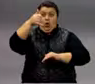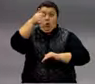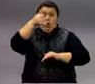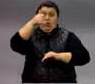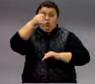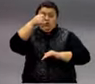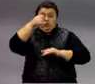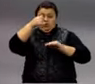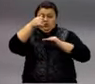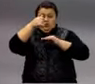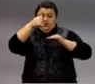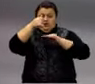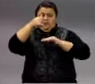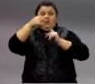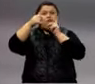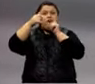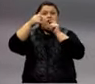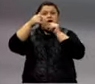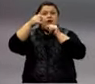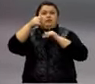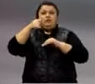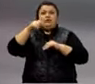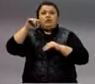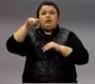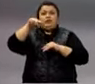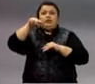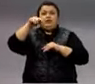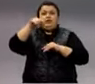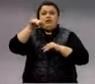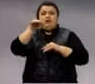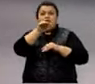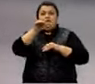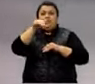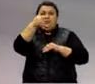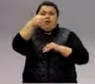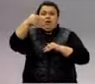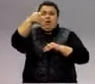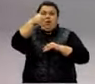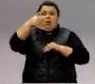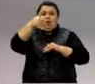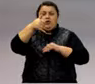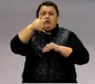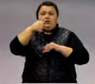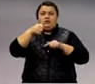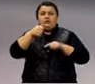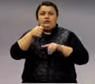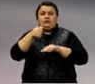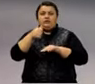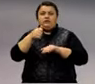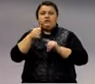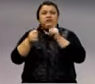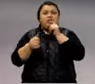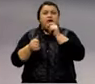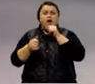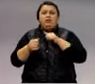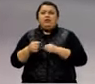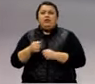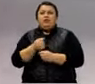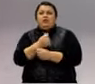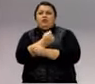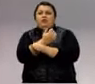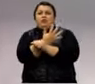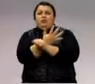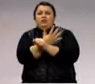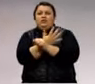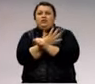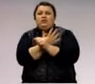óleo ficou em cima e a água embaixo. Então, os ácidos, né? Da bile, alguns